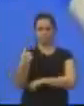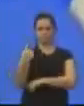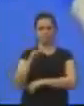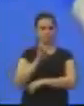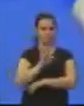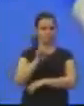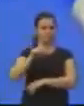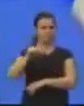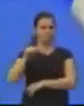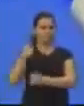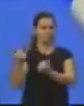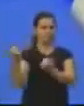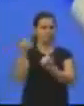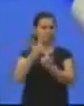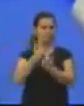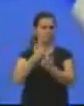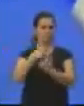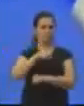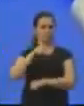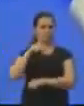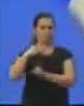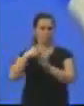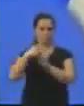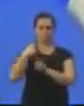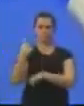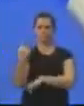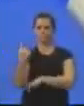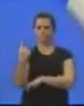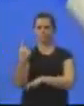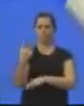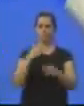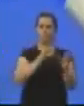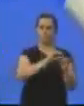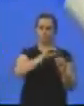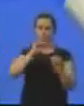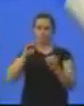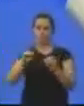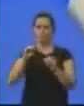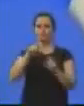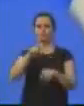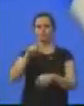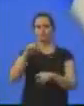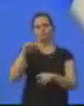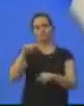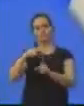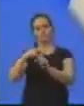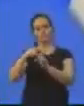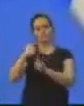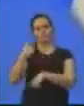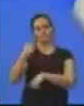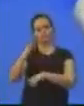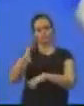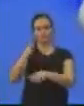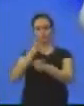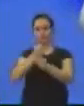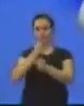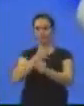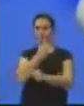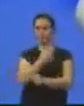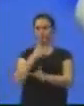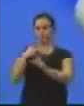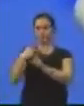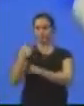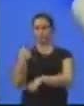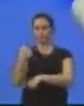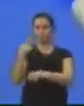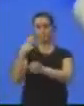do f de x, você vai colocar o x mais 1. Colocado x mais 1, o que vai acontecer? Vou fazer a conta. 1 mais 1 deu 2.